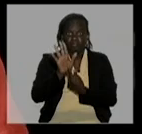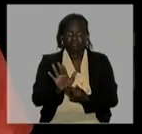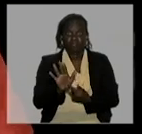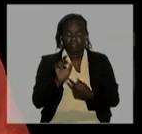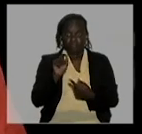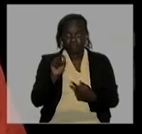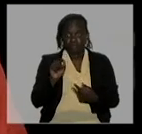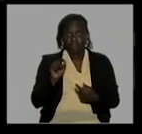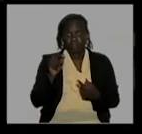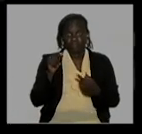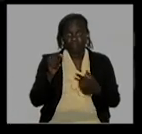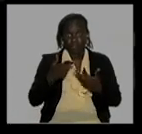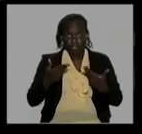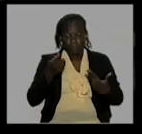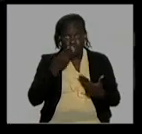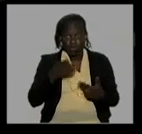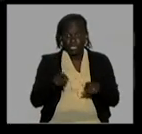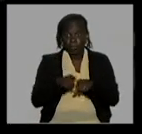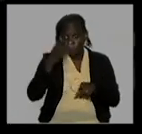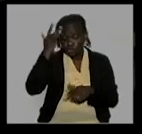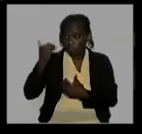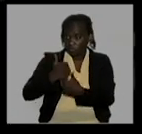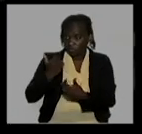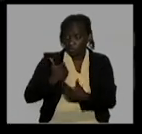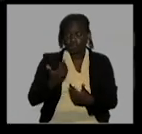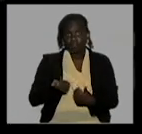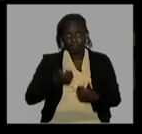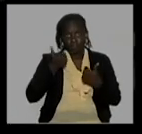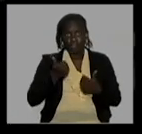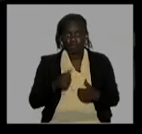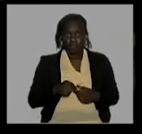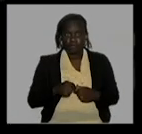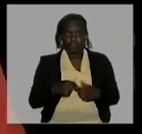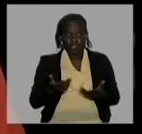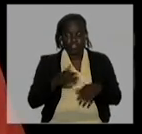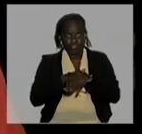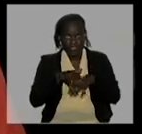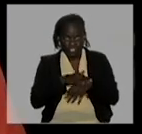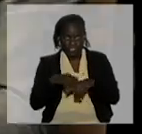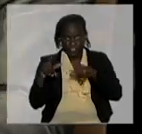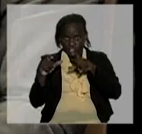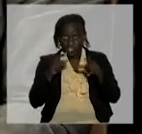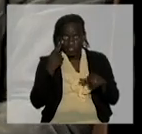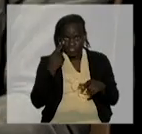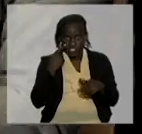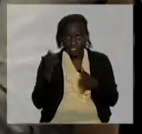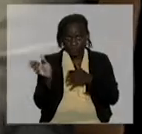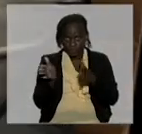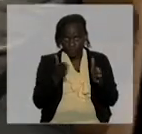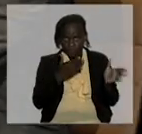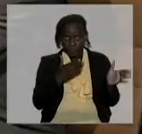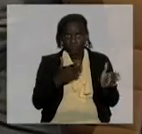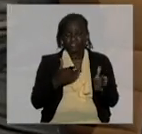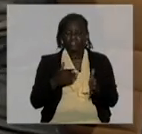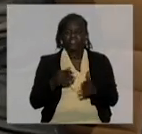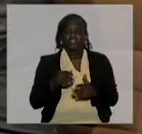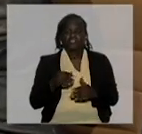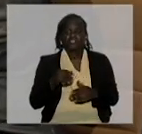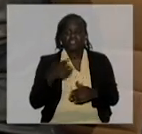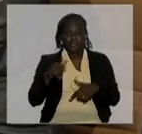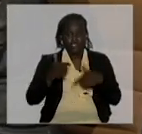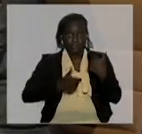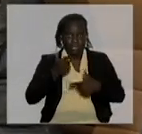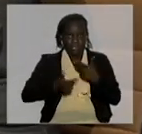levar para esse lado. E fui orientado também por muitas pessoas a levar para esse caminho. Então, a gente está falando de fotografia, né? Vamos ver um pouquinho